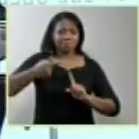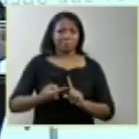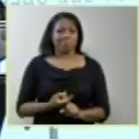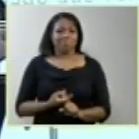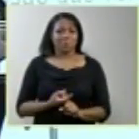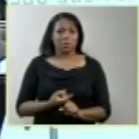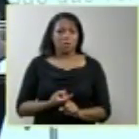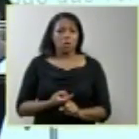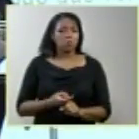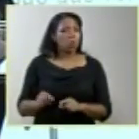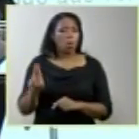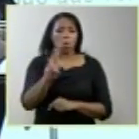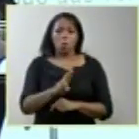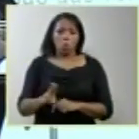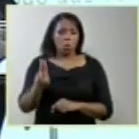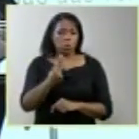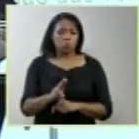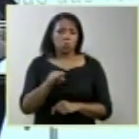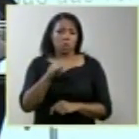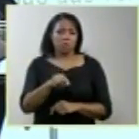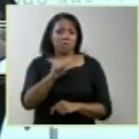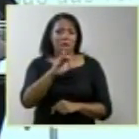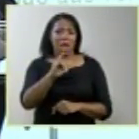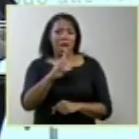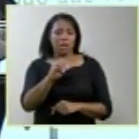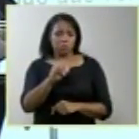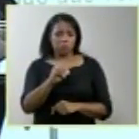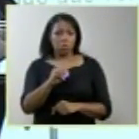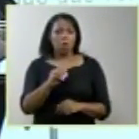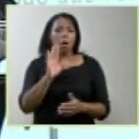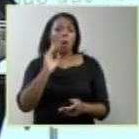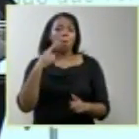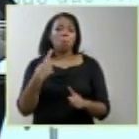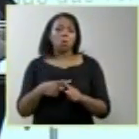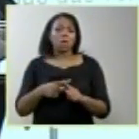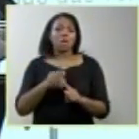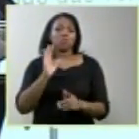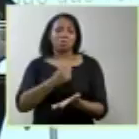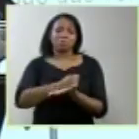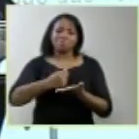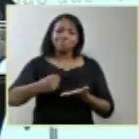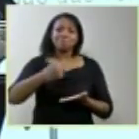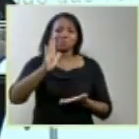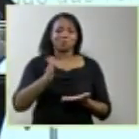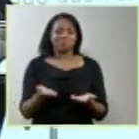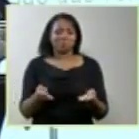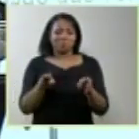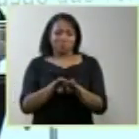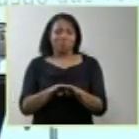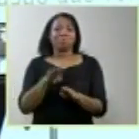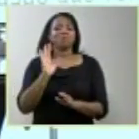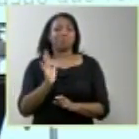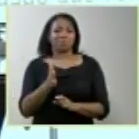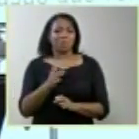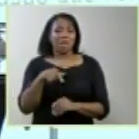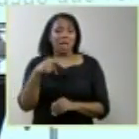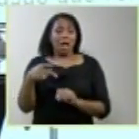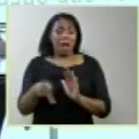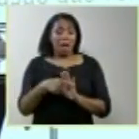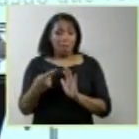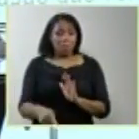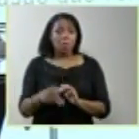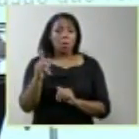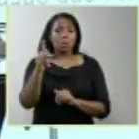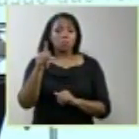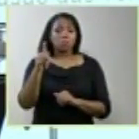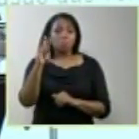ácido fólico, não adianta mais ela utilizar, porque já passou o momento de fechamento do tubo neural. E no Brasil isso é muito comum, nós